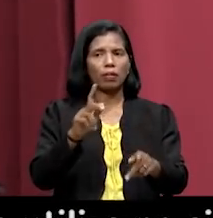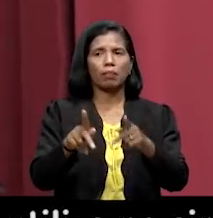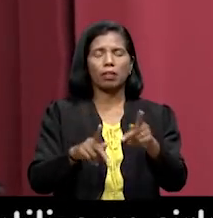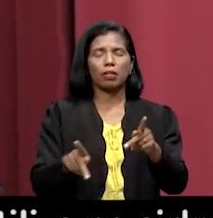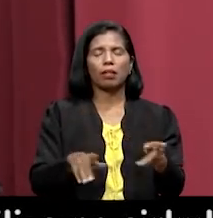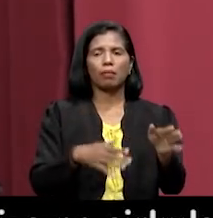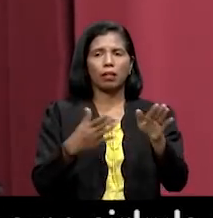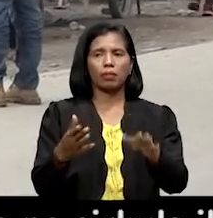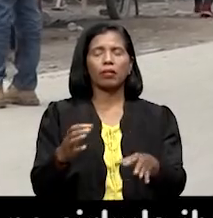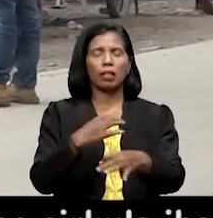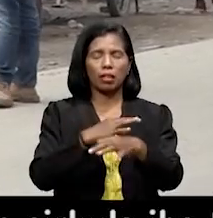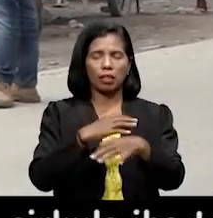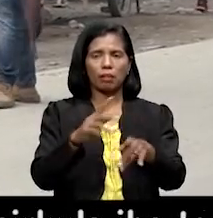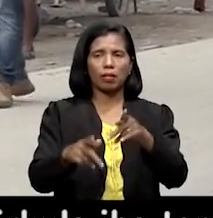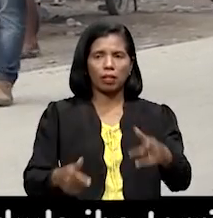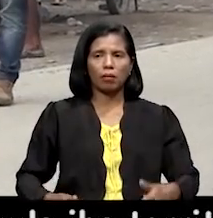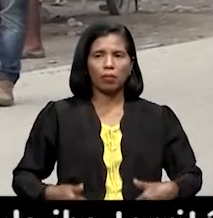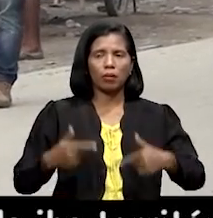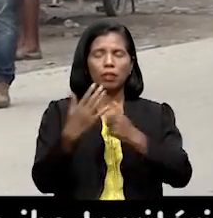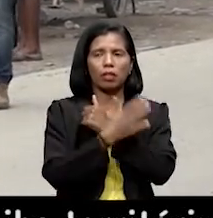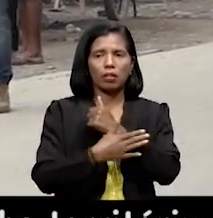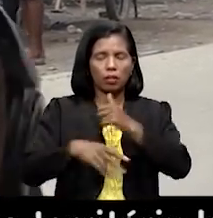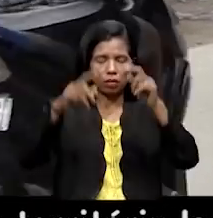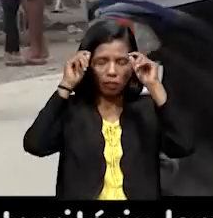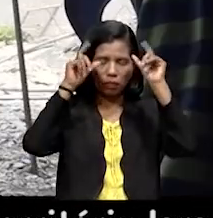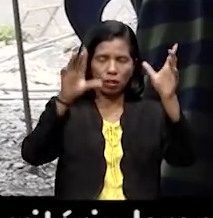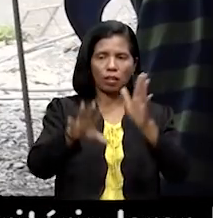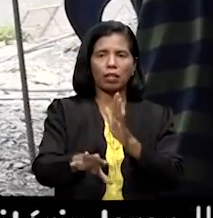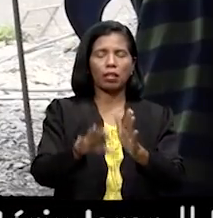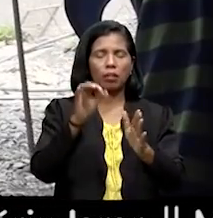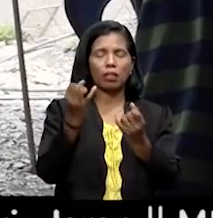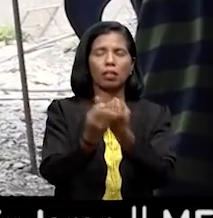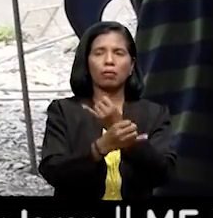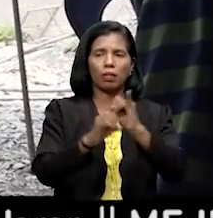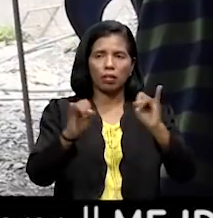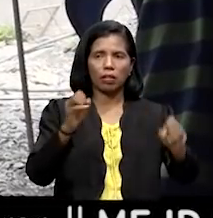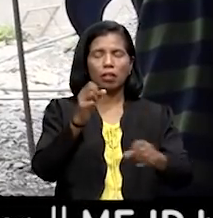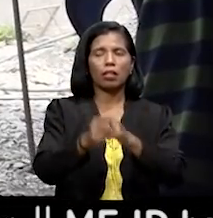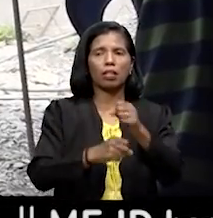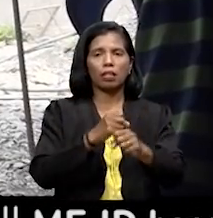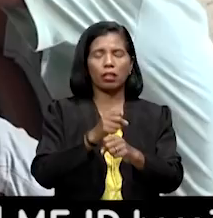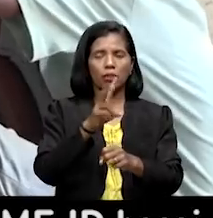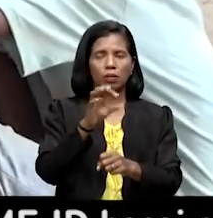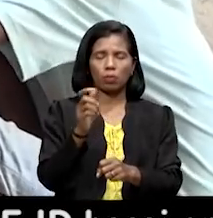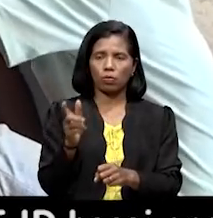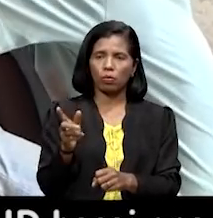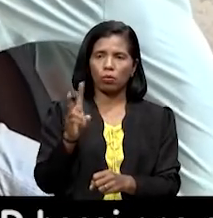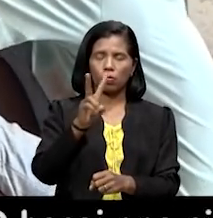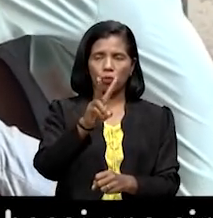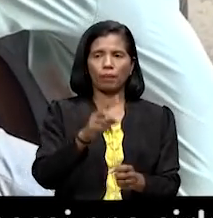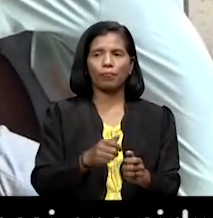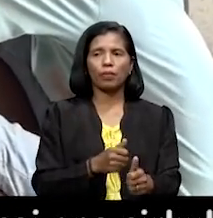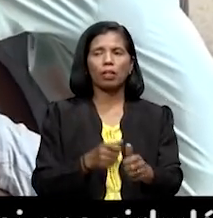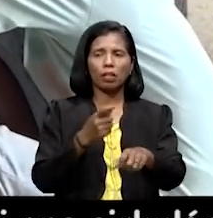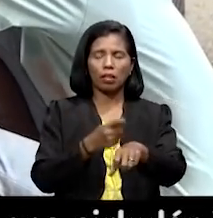hadia povo ne moris no nasaun Timor Leste ne be hetang ona ne independensia iha tina rihun rua rua tui Rosário Lobato tempo to